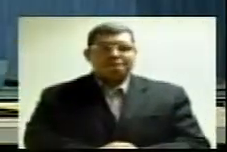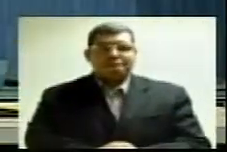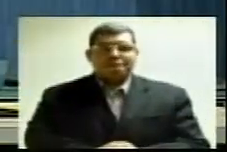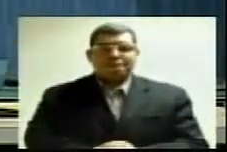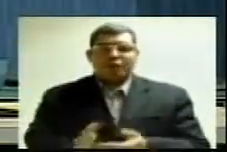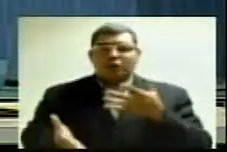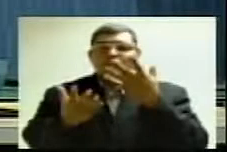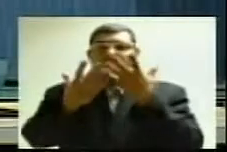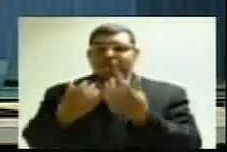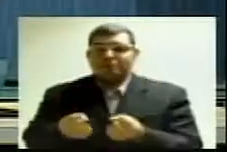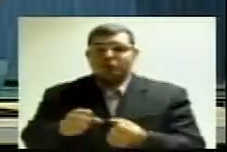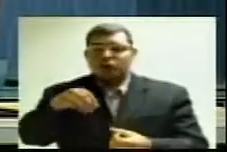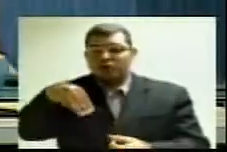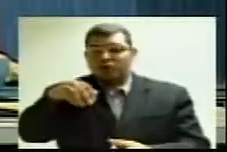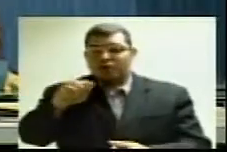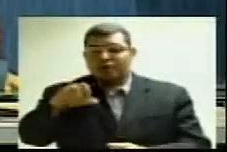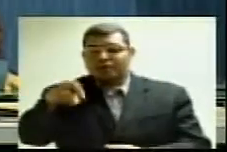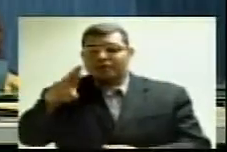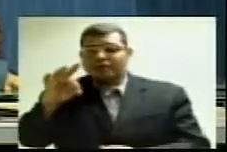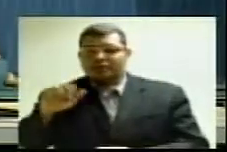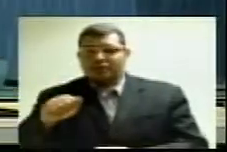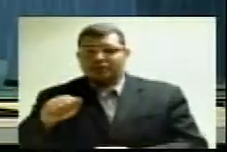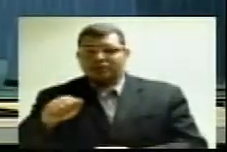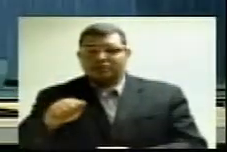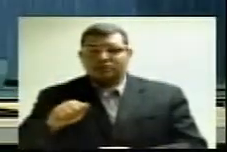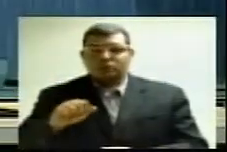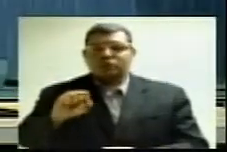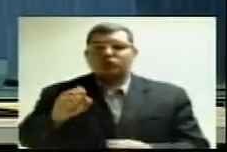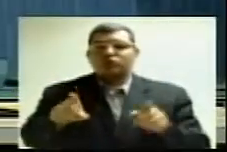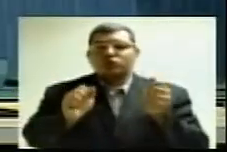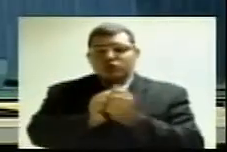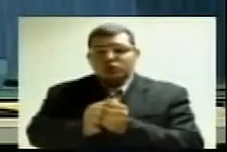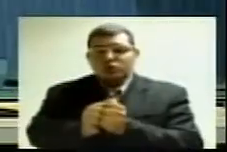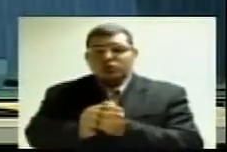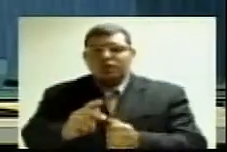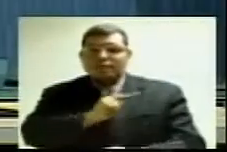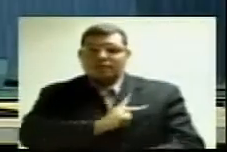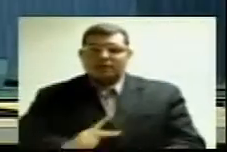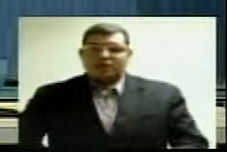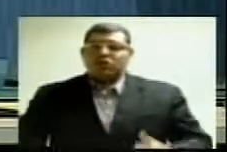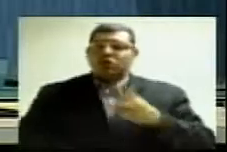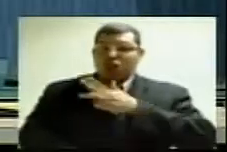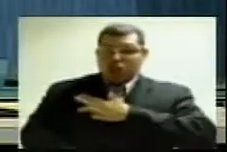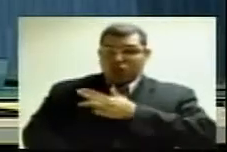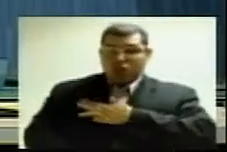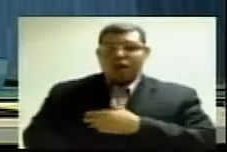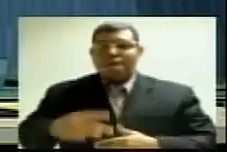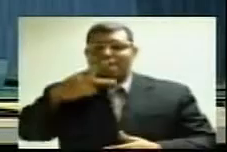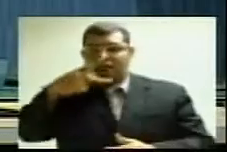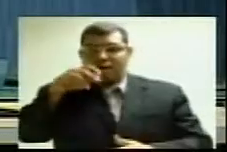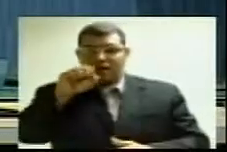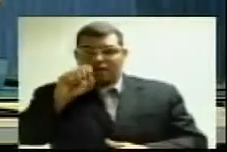as adotou como mantra nos 8 anos do presidente Lula. O